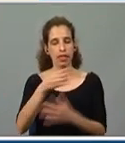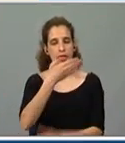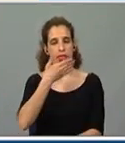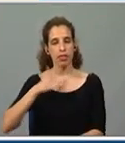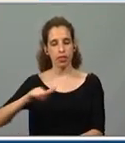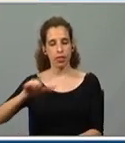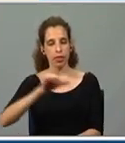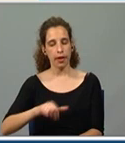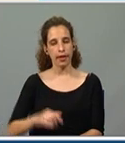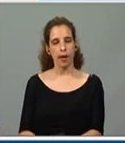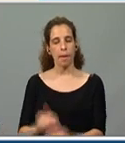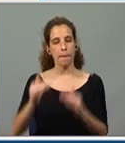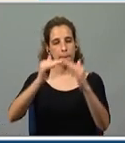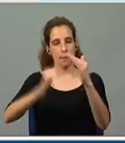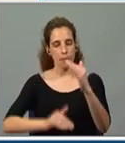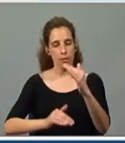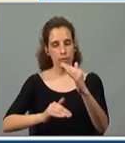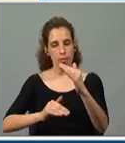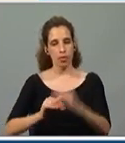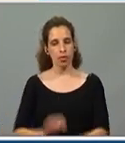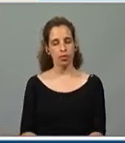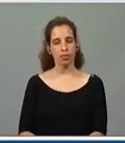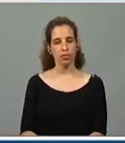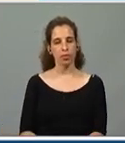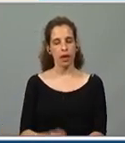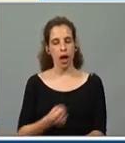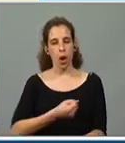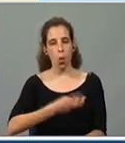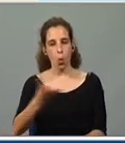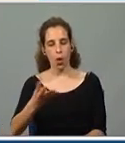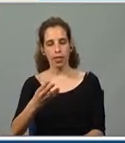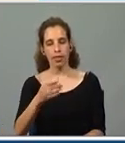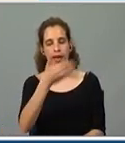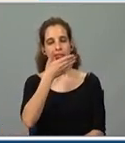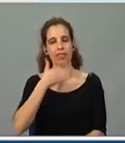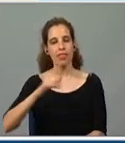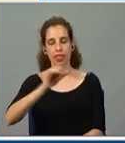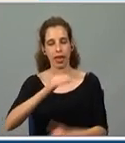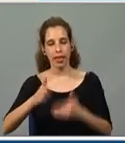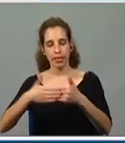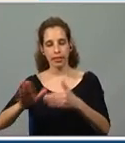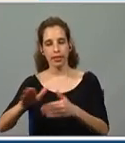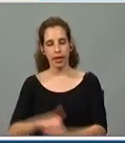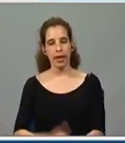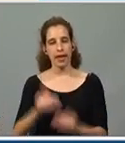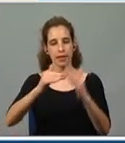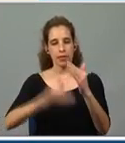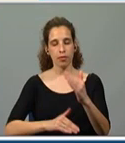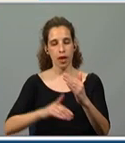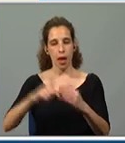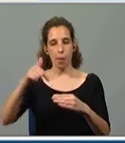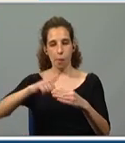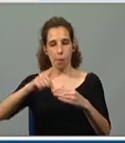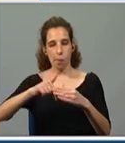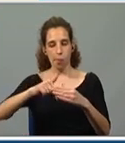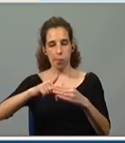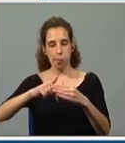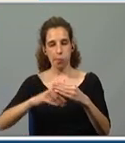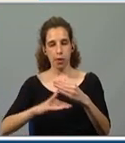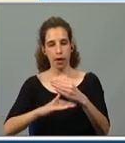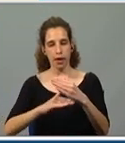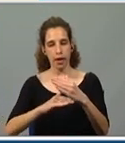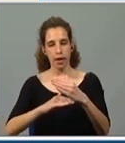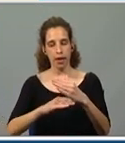é muito inferior à fase. Reparem, a quantidade de azeite que é extraída é muito inferior. A fase de baixo, mais escura, é uma